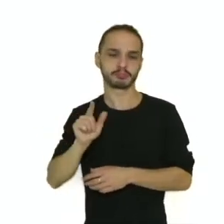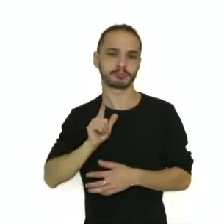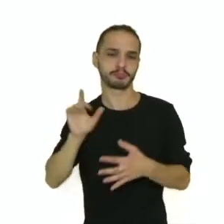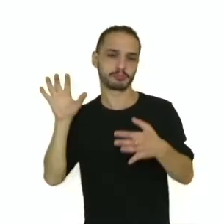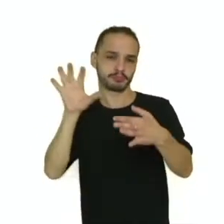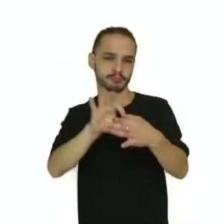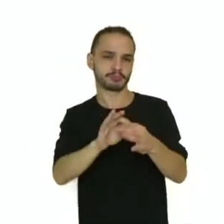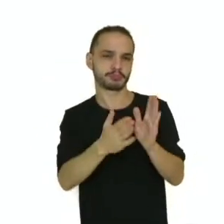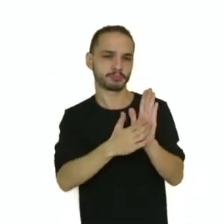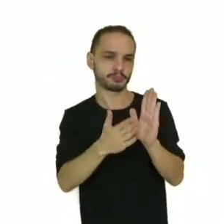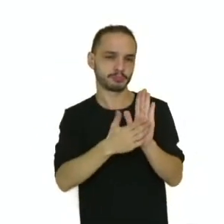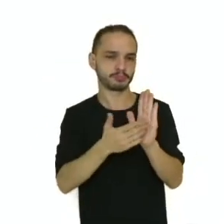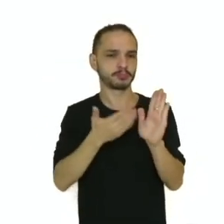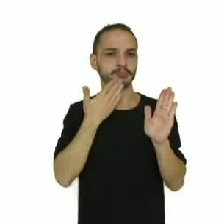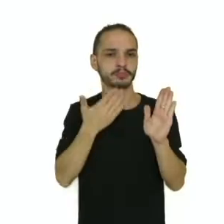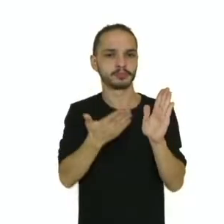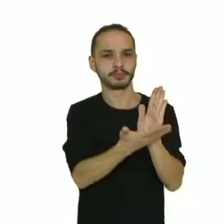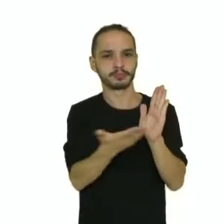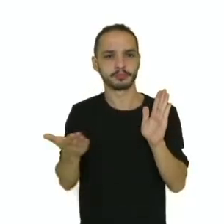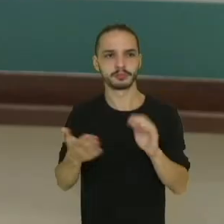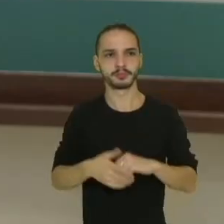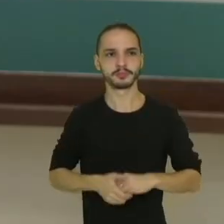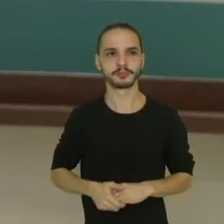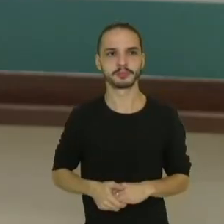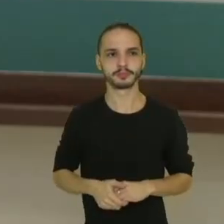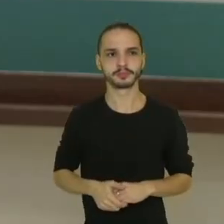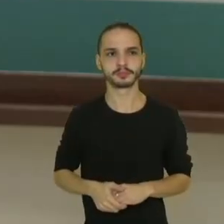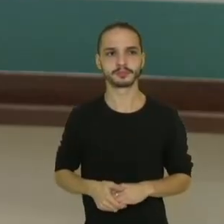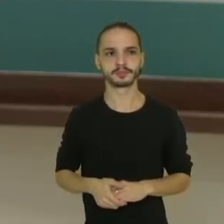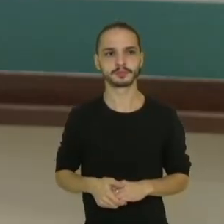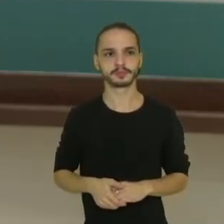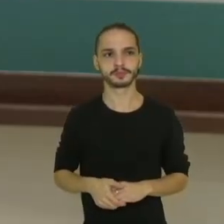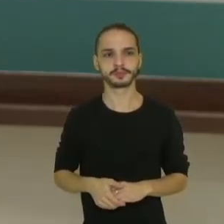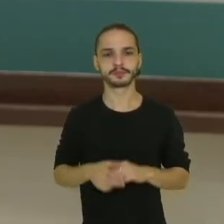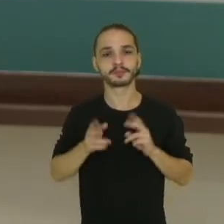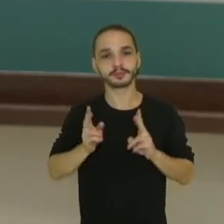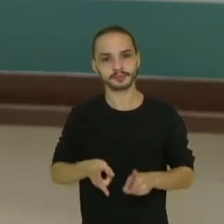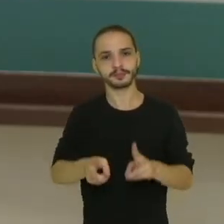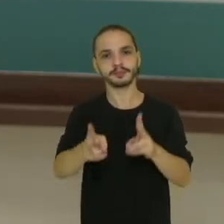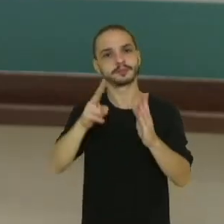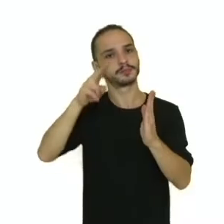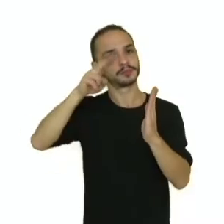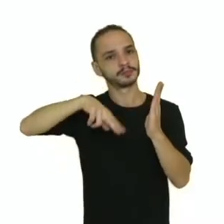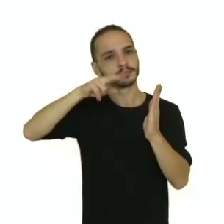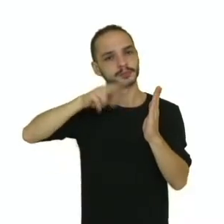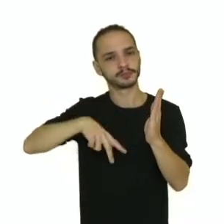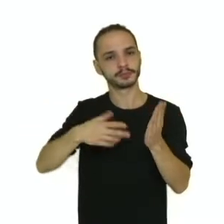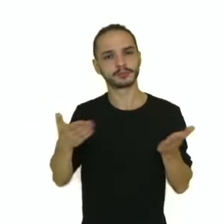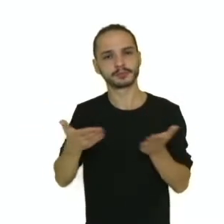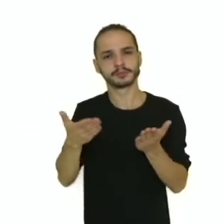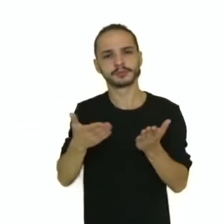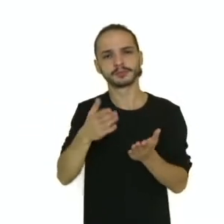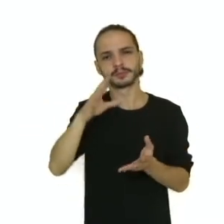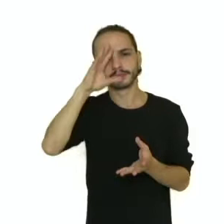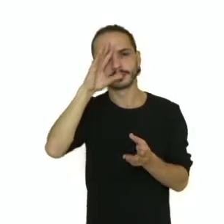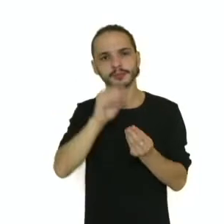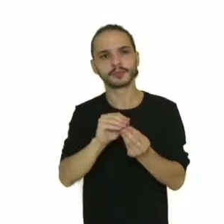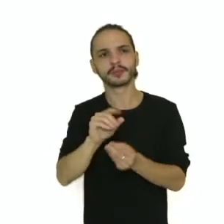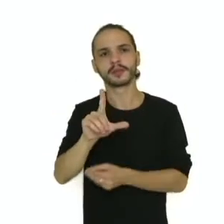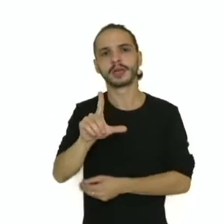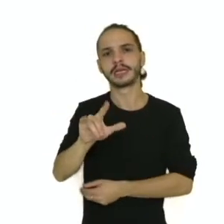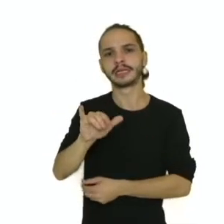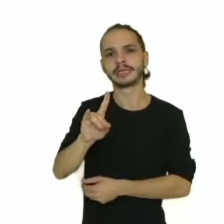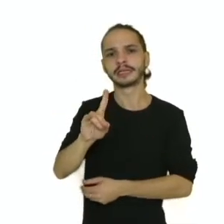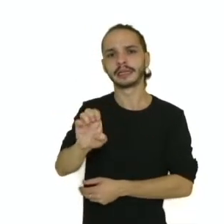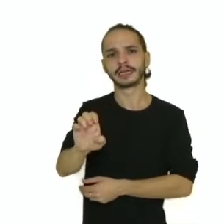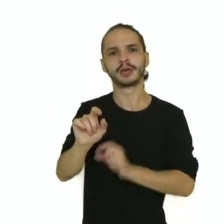foi pedido, né, solicitado ali no enunciado. Continuando então a leitura, vamos agora ver o que é a lide, né? O